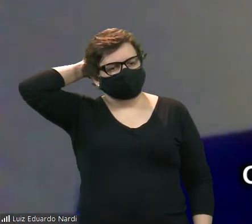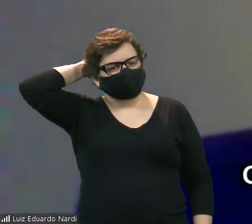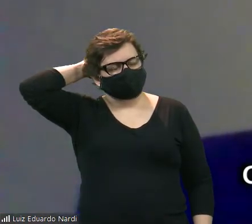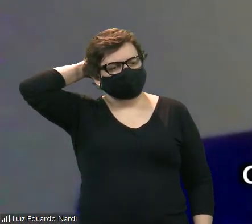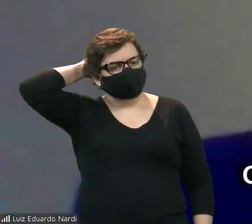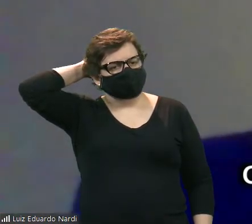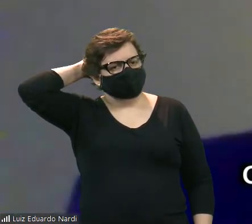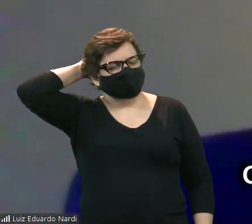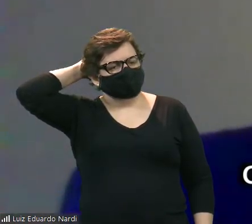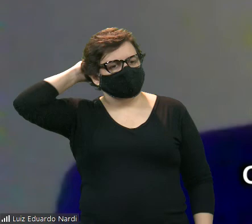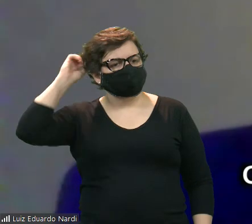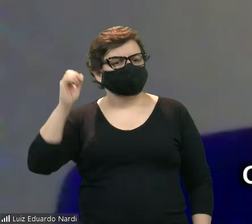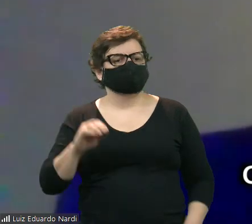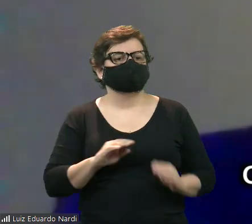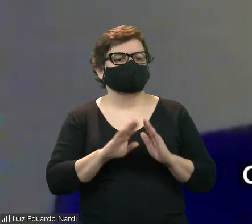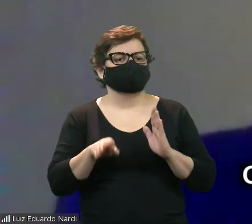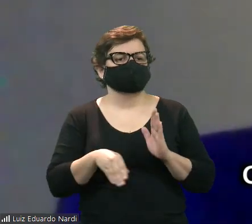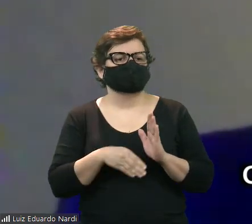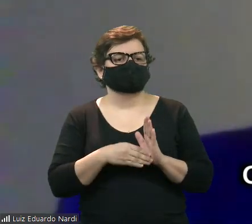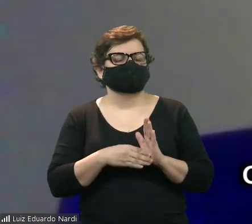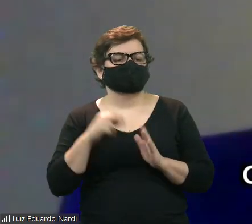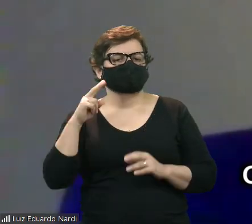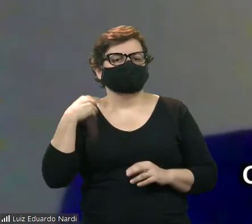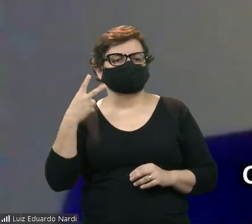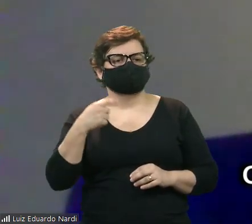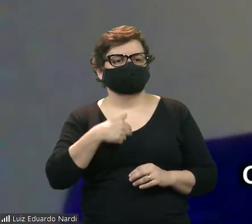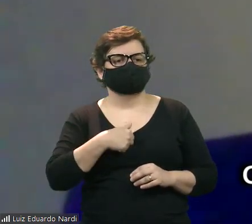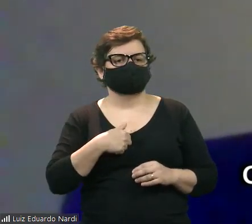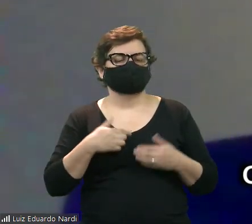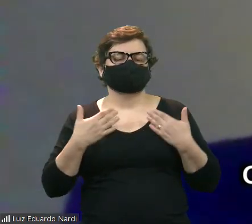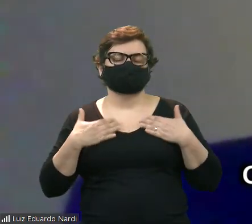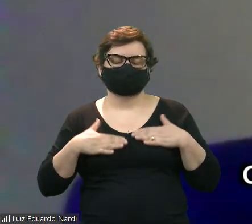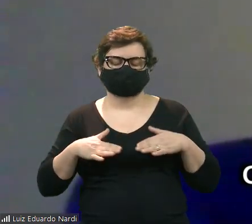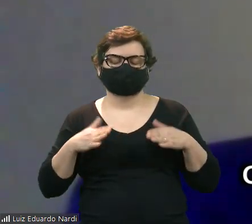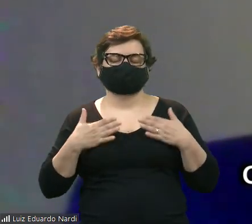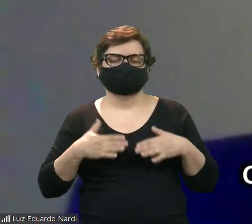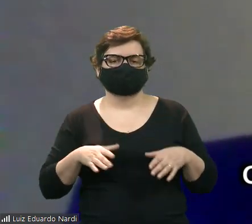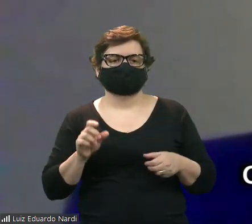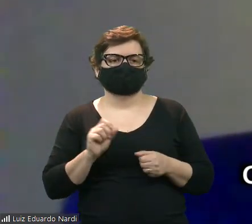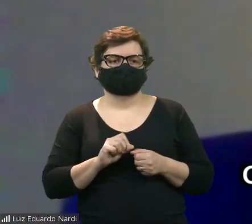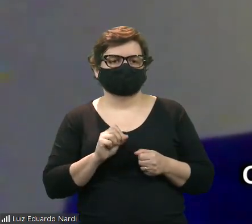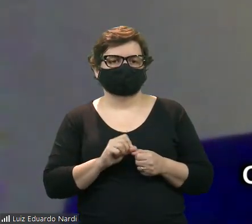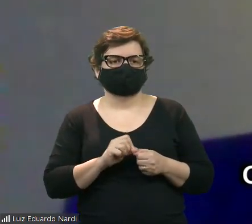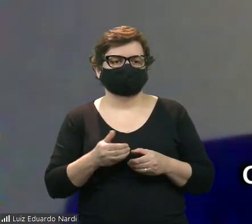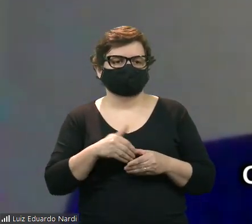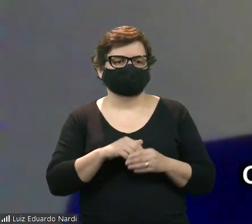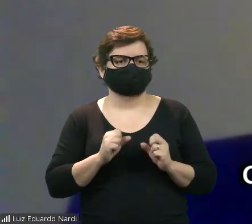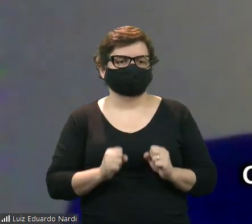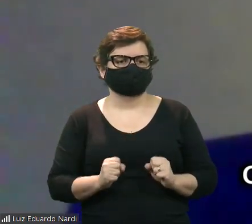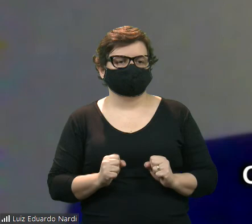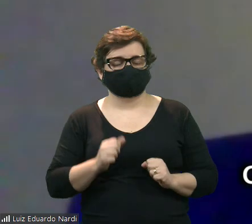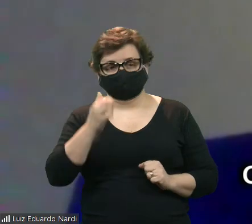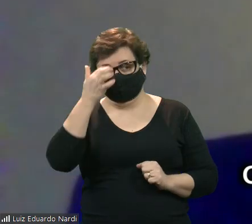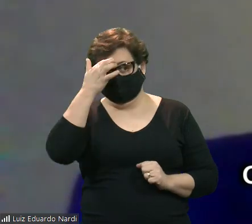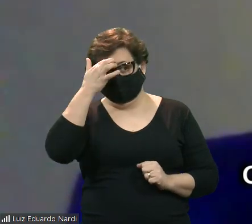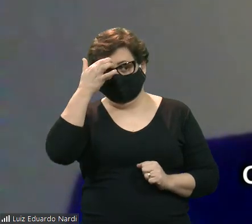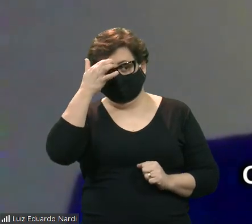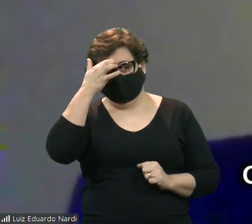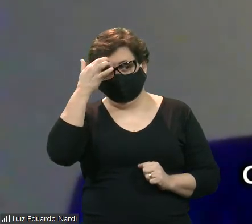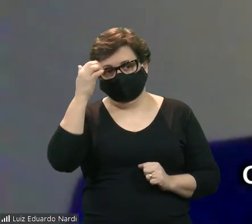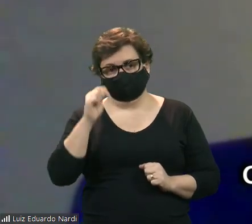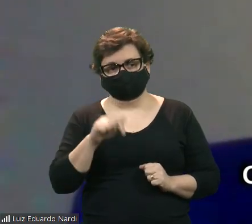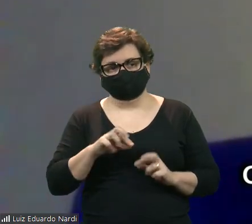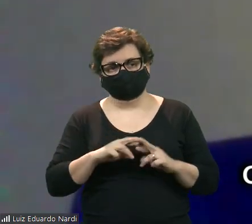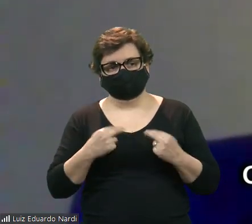também fico satisfeito por ter feito dentro do possível